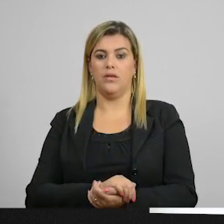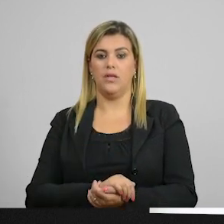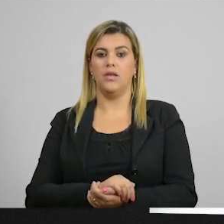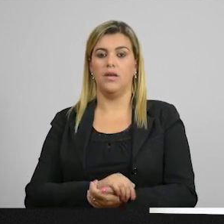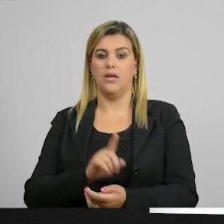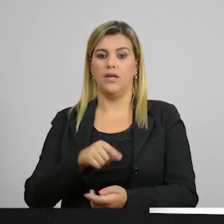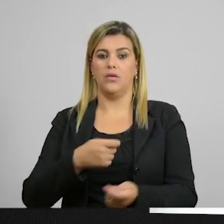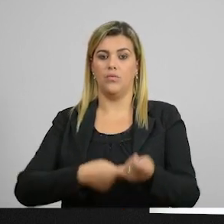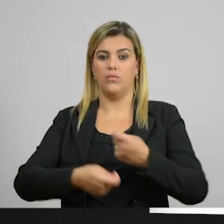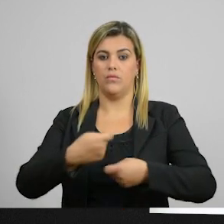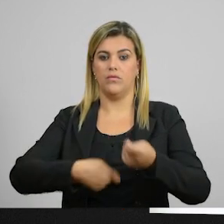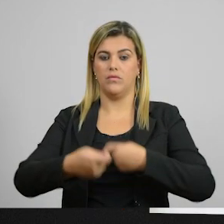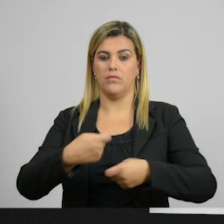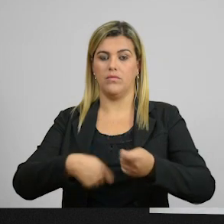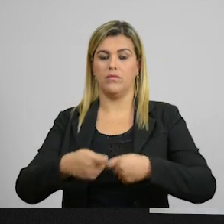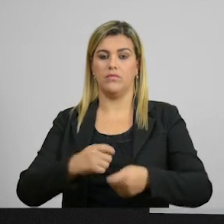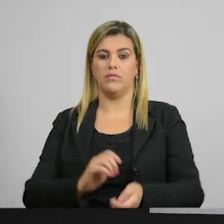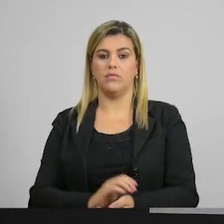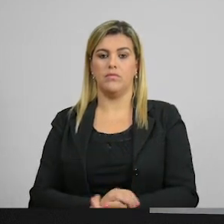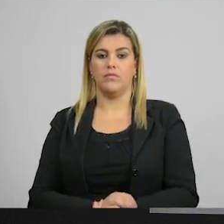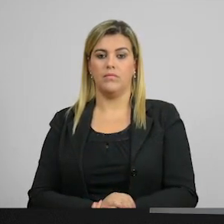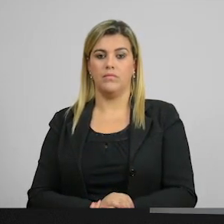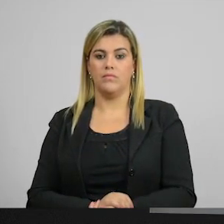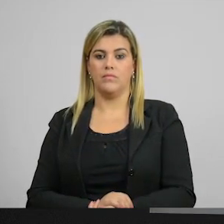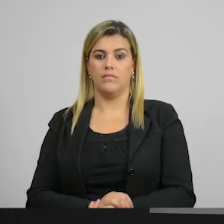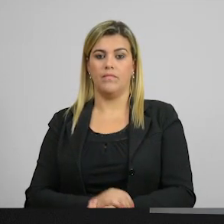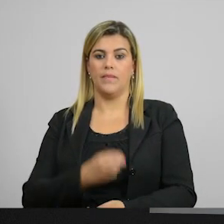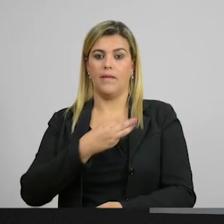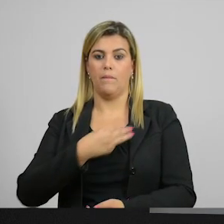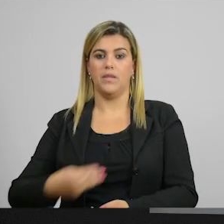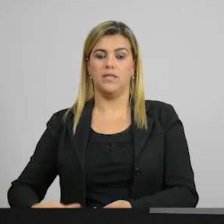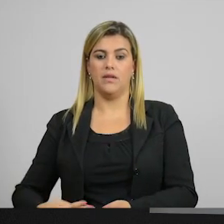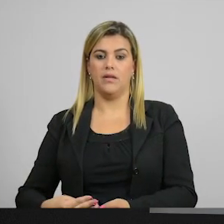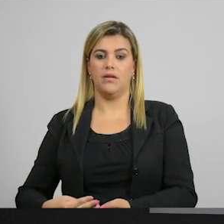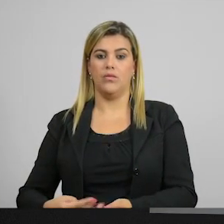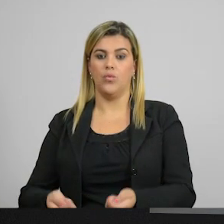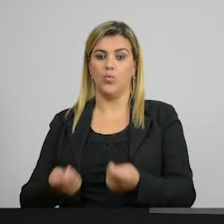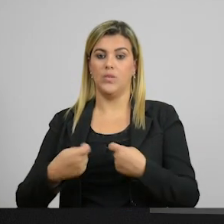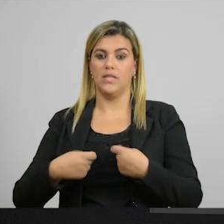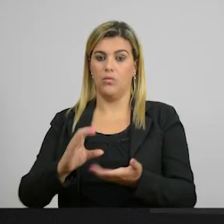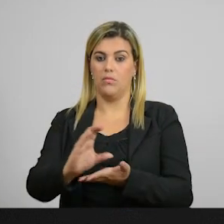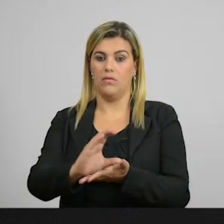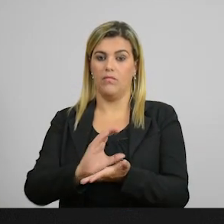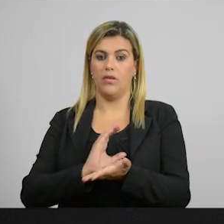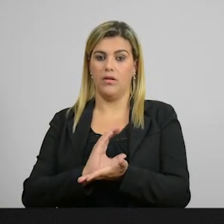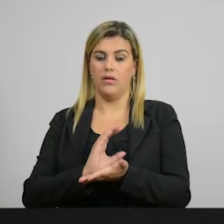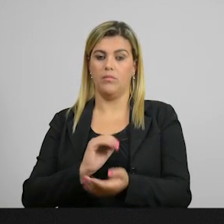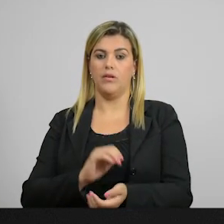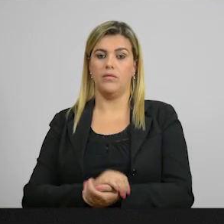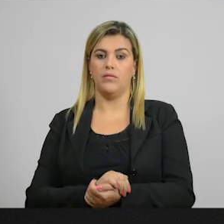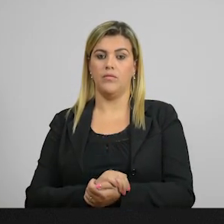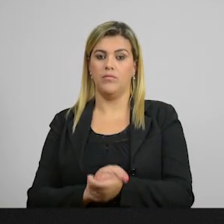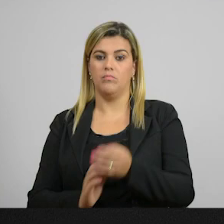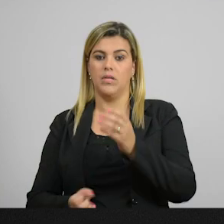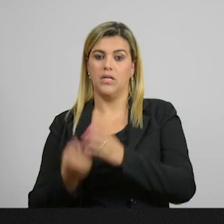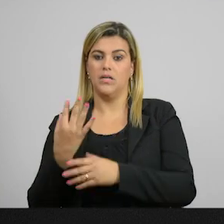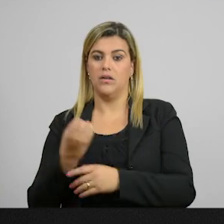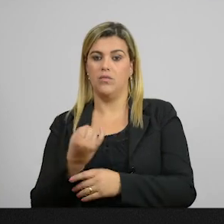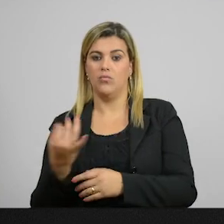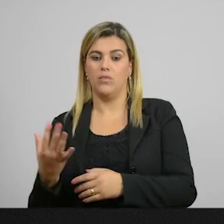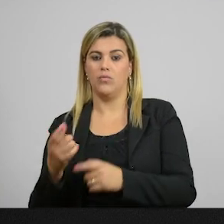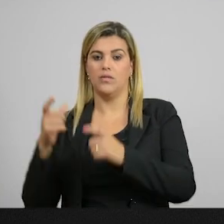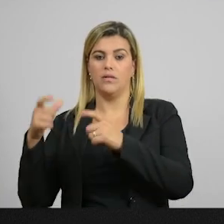Luciano Castelo Branco, esse era o tesoureiro. O Ministério nos deu uma verba para